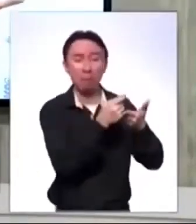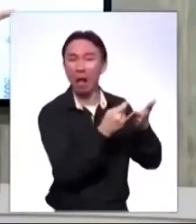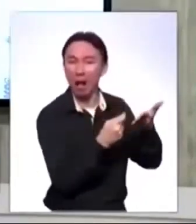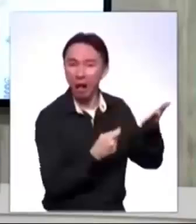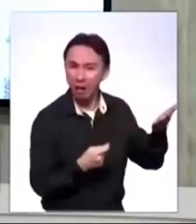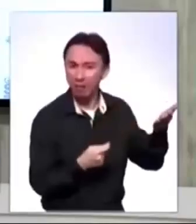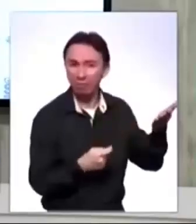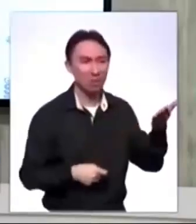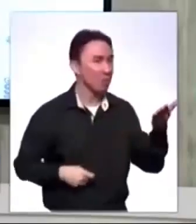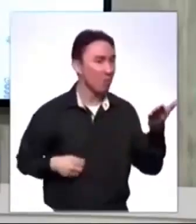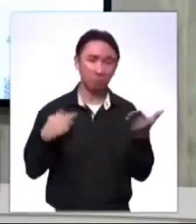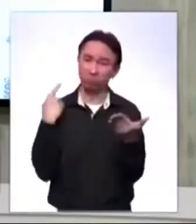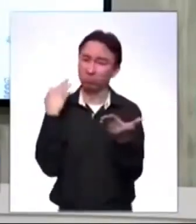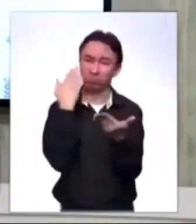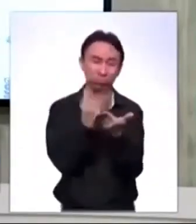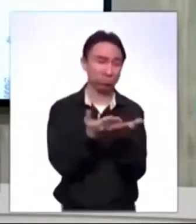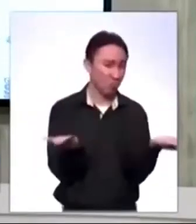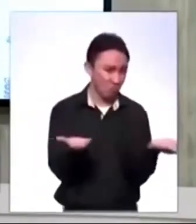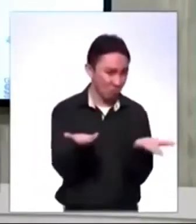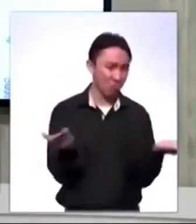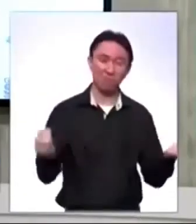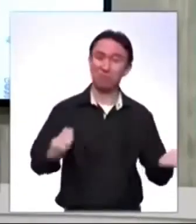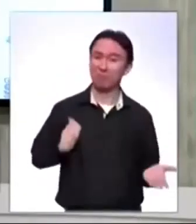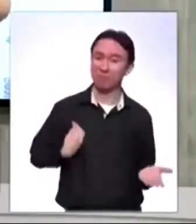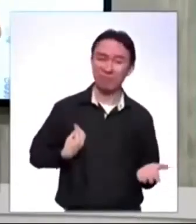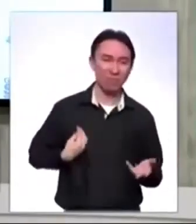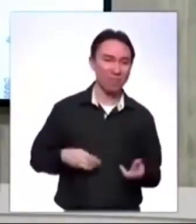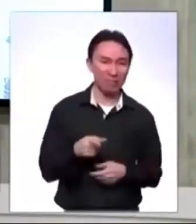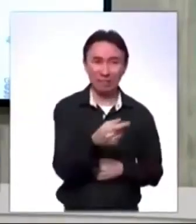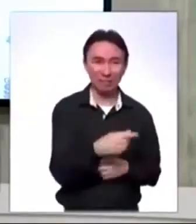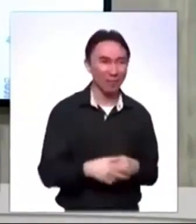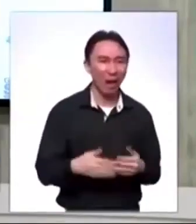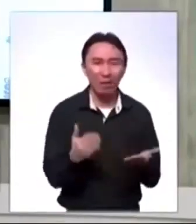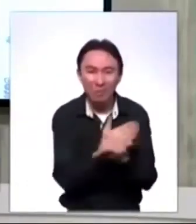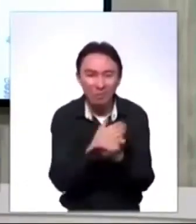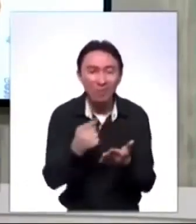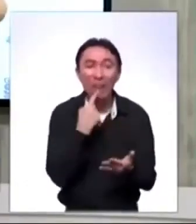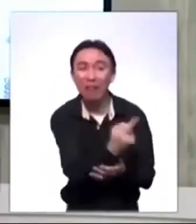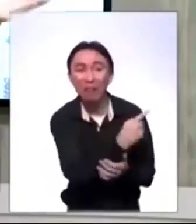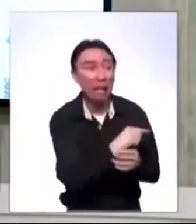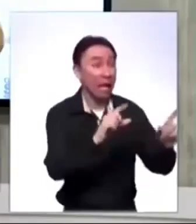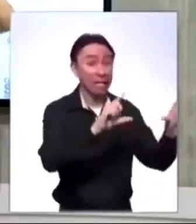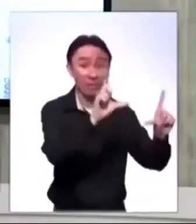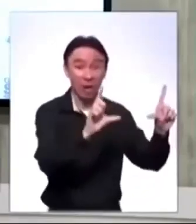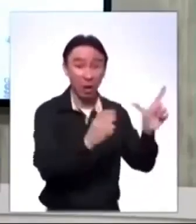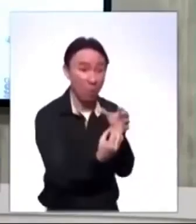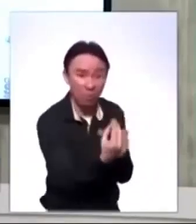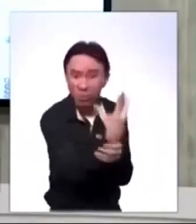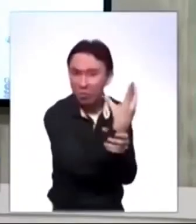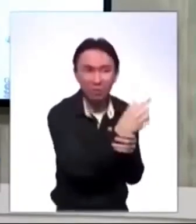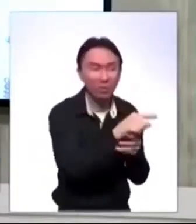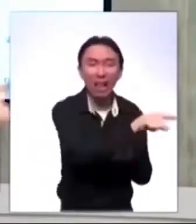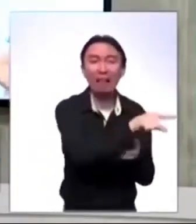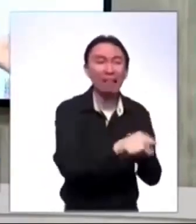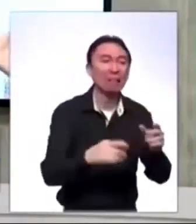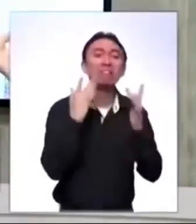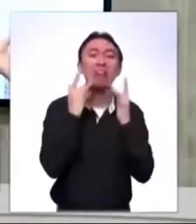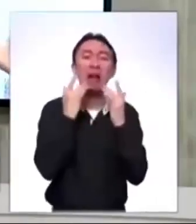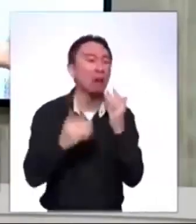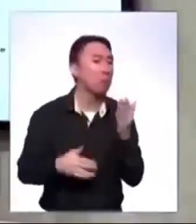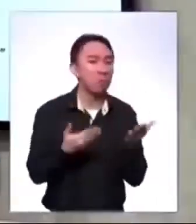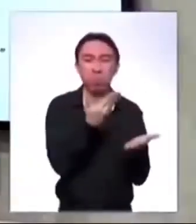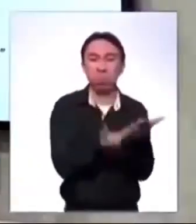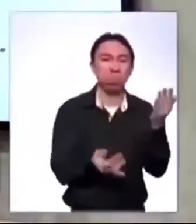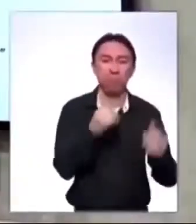vivo ainda. Toda hora alguém fala assim, ih, quando surgiu a televisão, morreu o teatro. Quando surgiu o cinema, morreu o teatro. O teatro está vivo. Mas como eu te falei, ele está